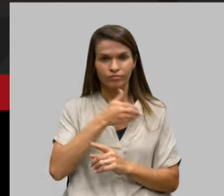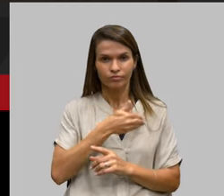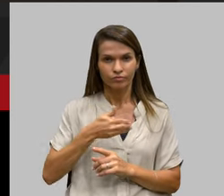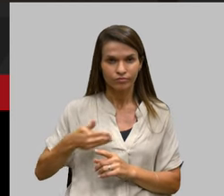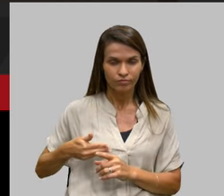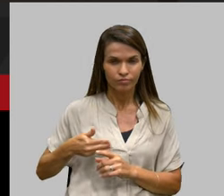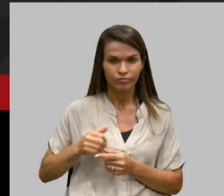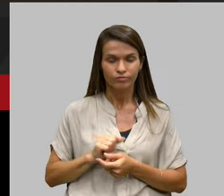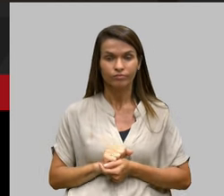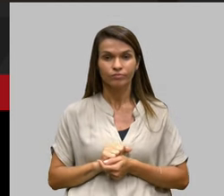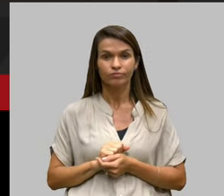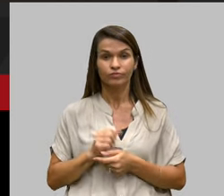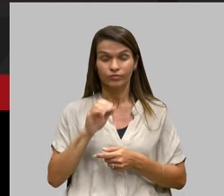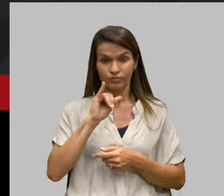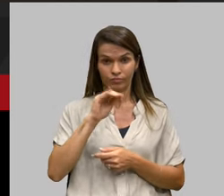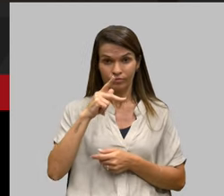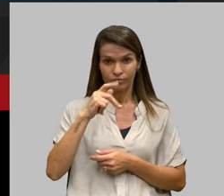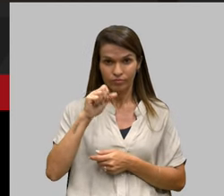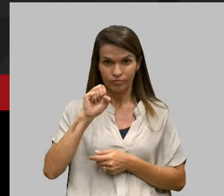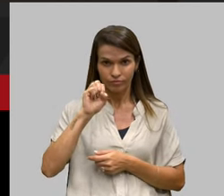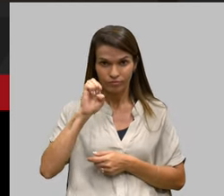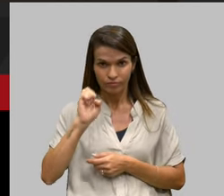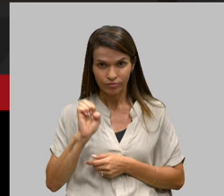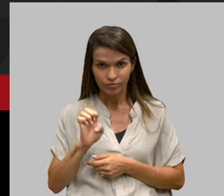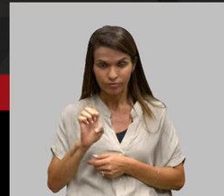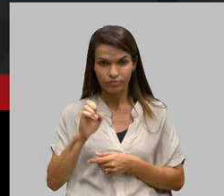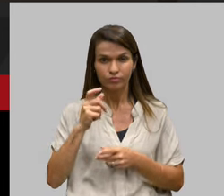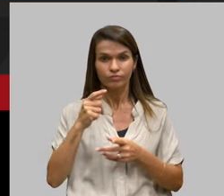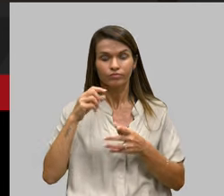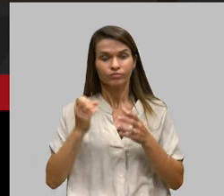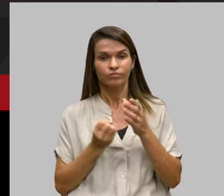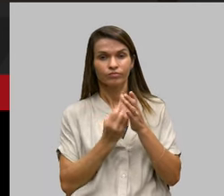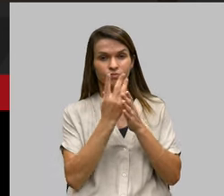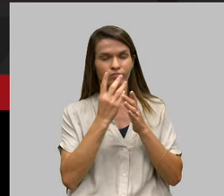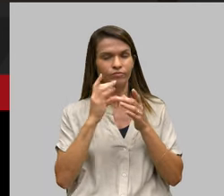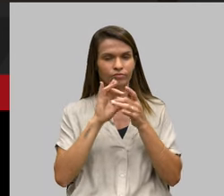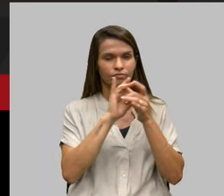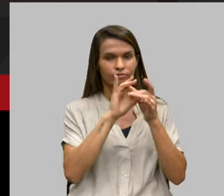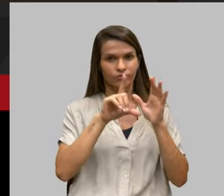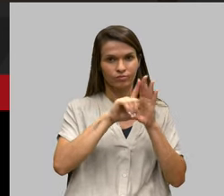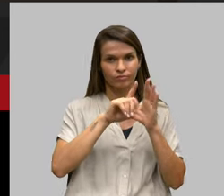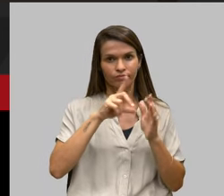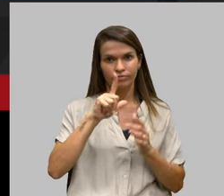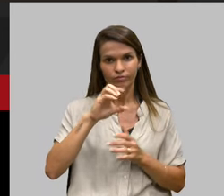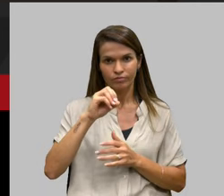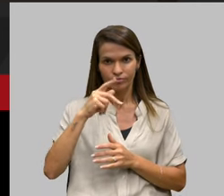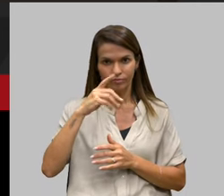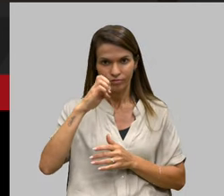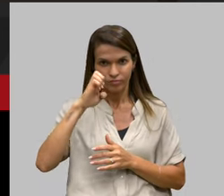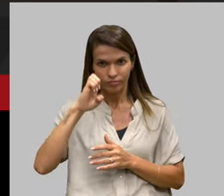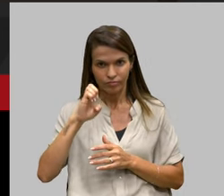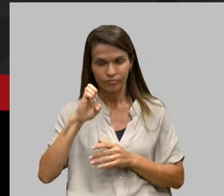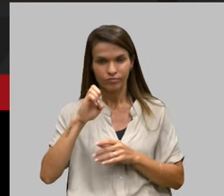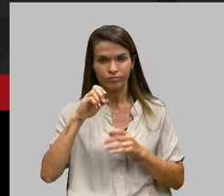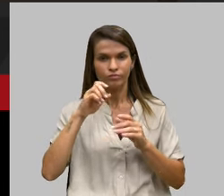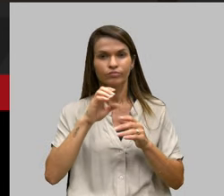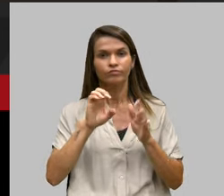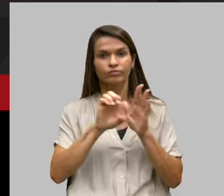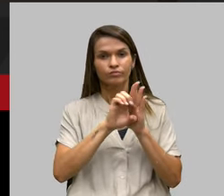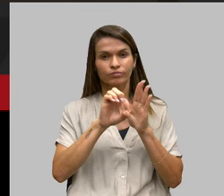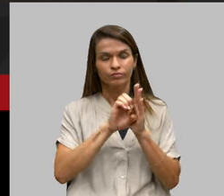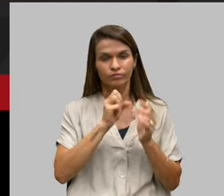esse o ipaz também que foi Unificado lá na Lopes Então veja a emenda constitucional número número